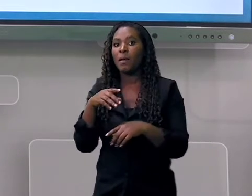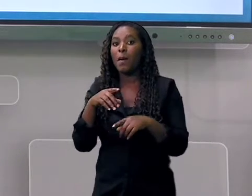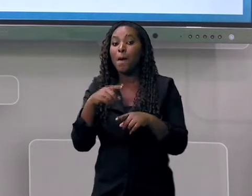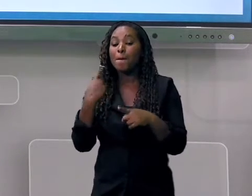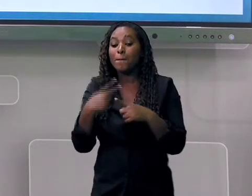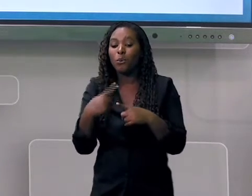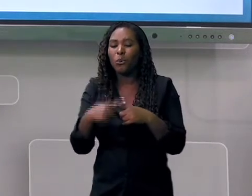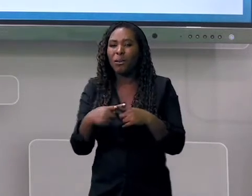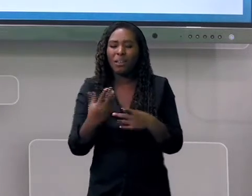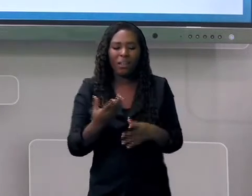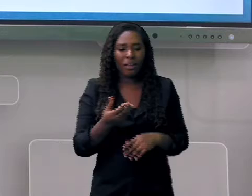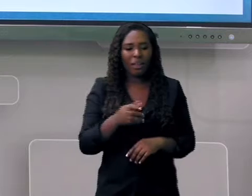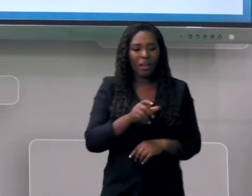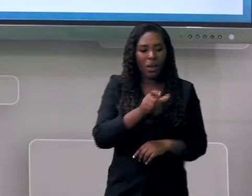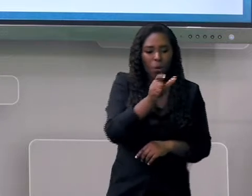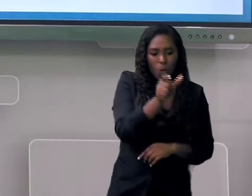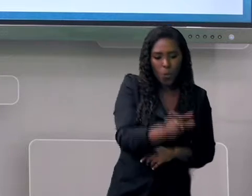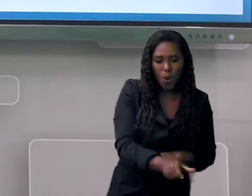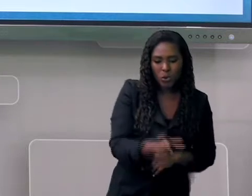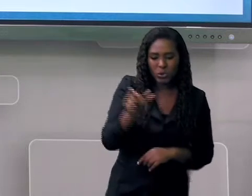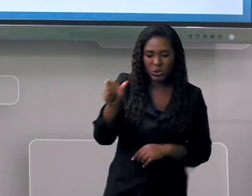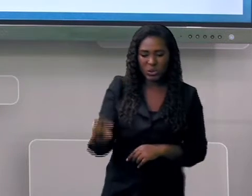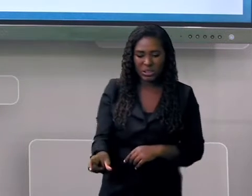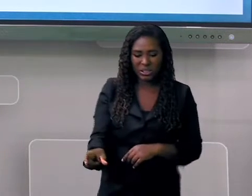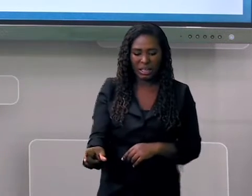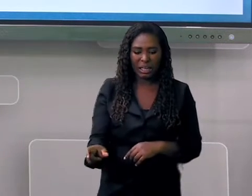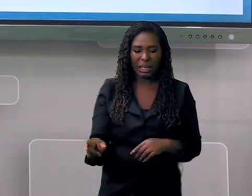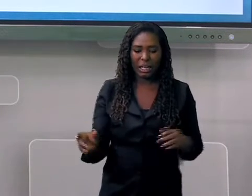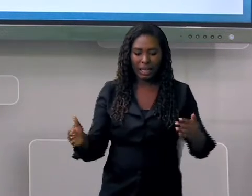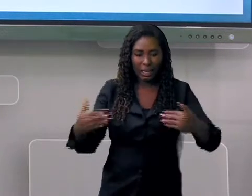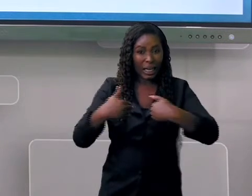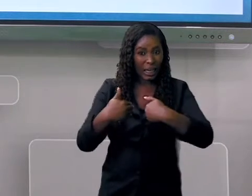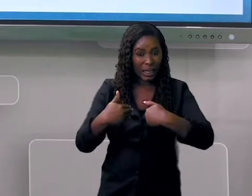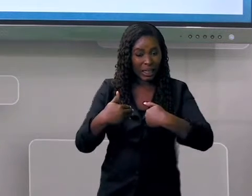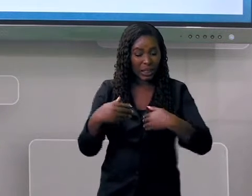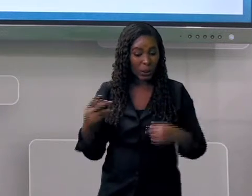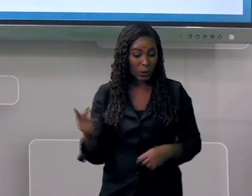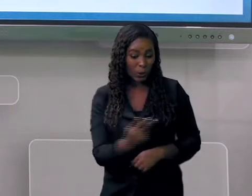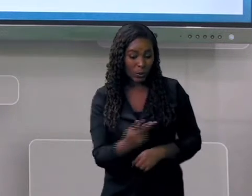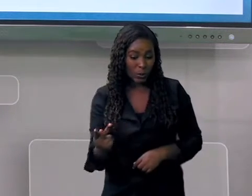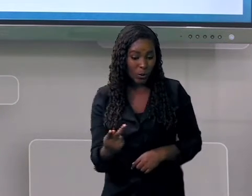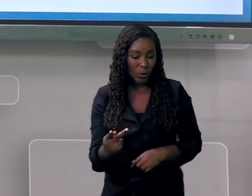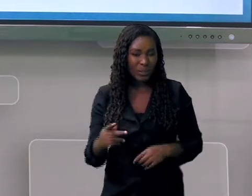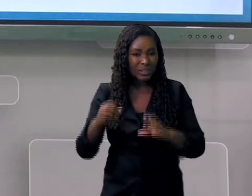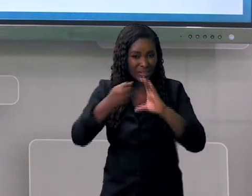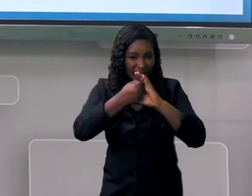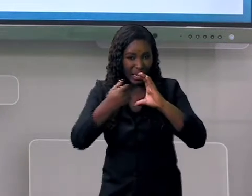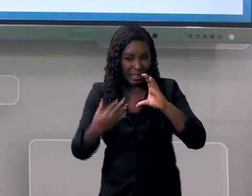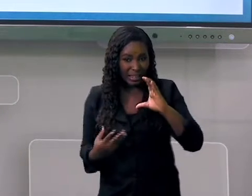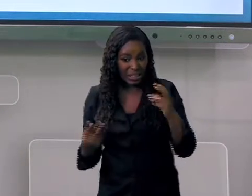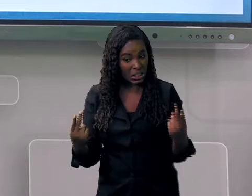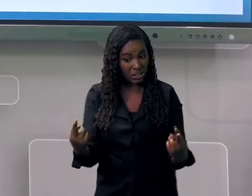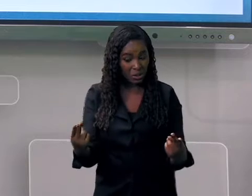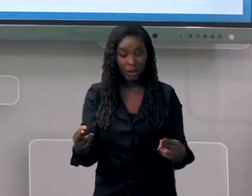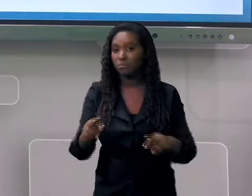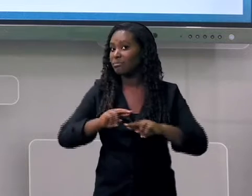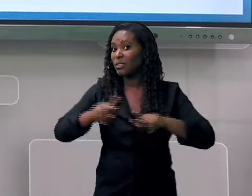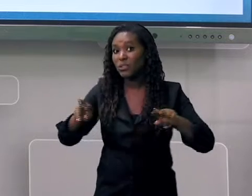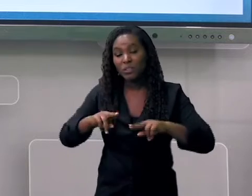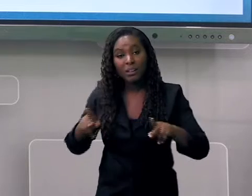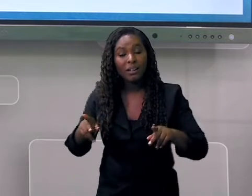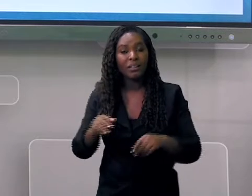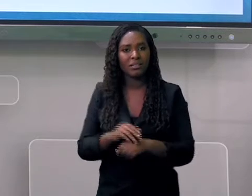mesmas características do outro. Quando nós olhamos a capacidade de comunicação de cada um deles, isso fica muito